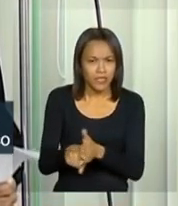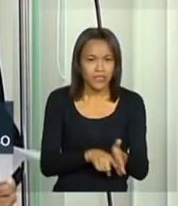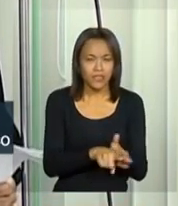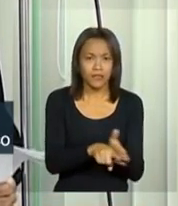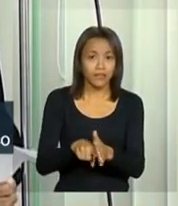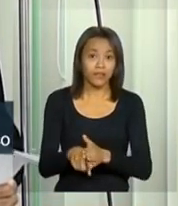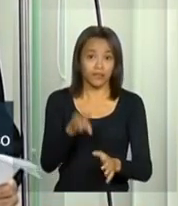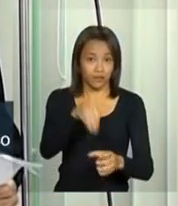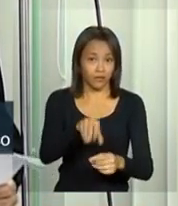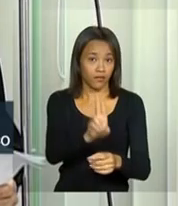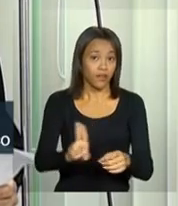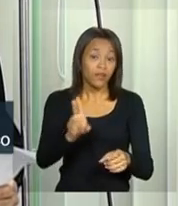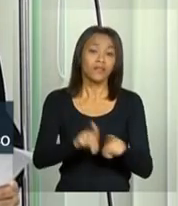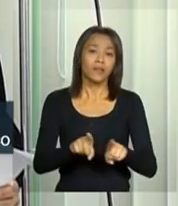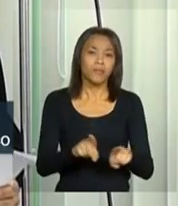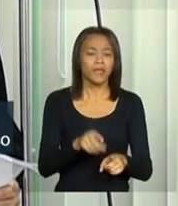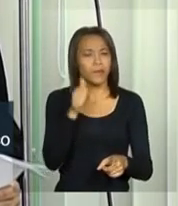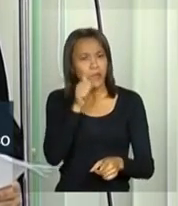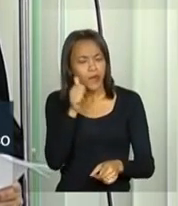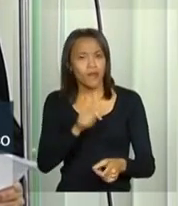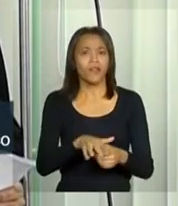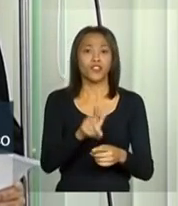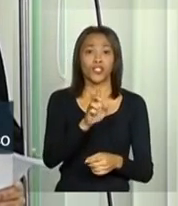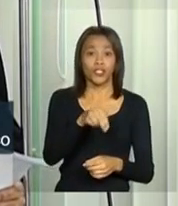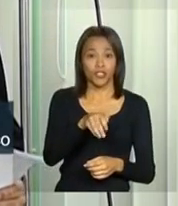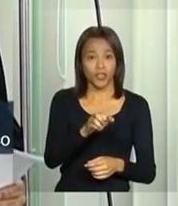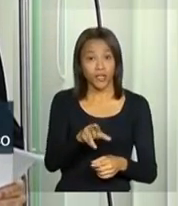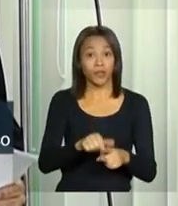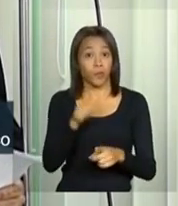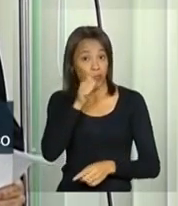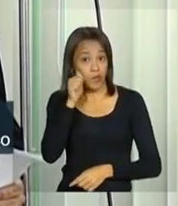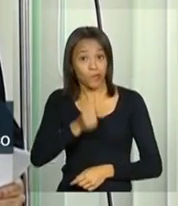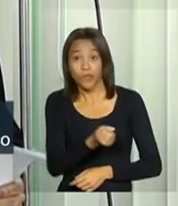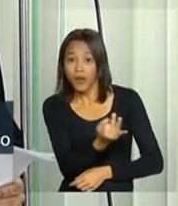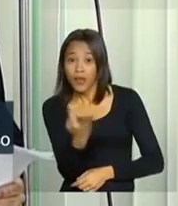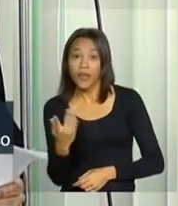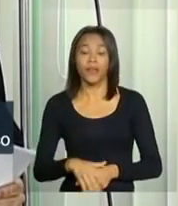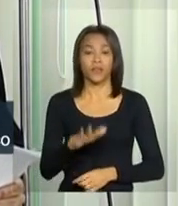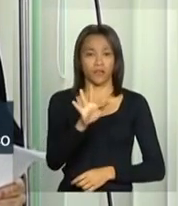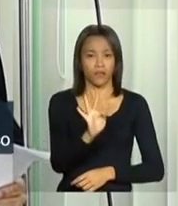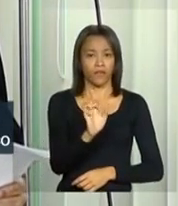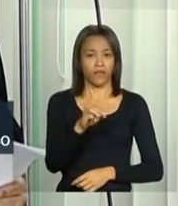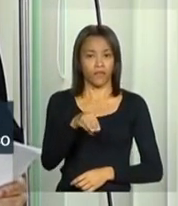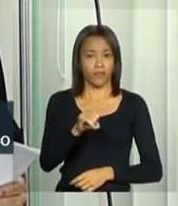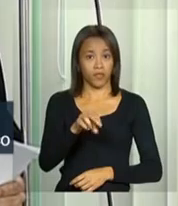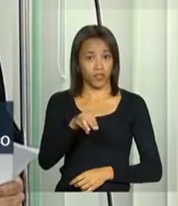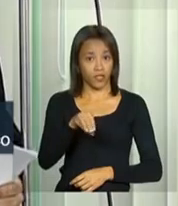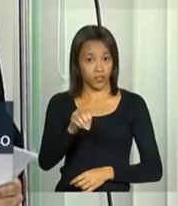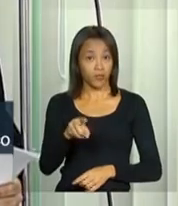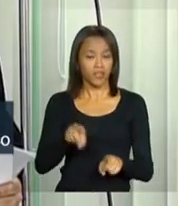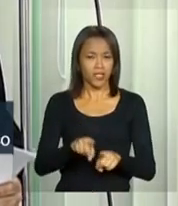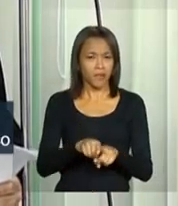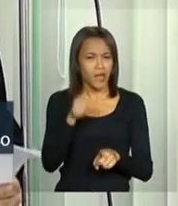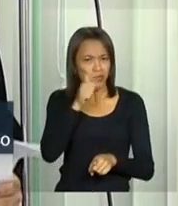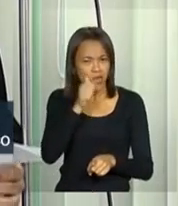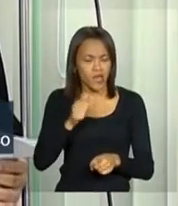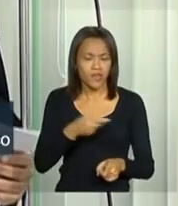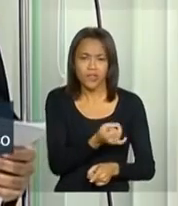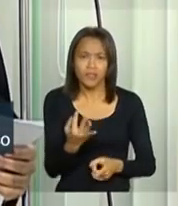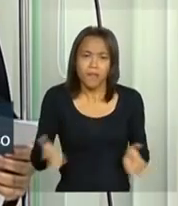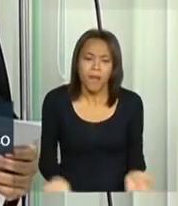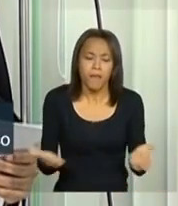reflexão acerca das relações de gênero, mulheres e feminismos no país e de promover a participação das mulheres no campo das